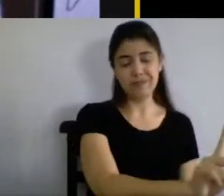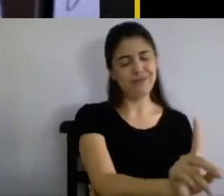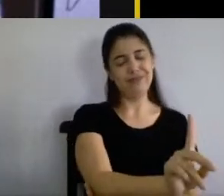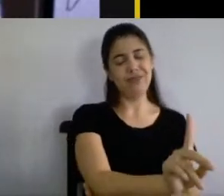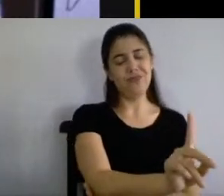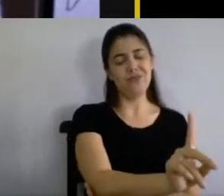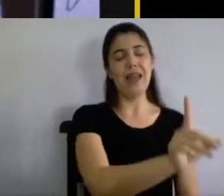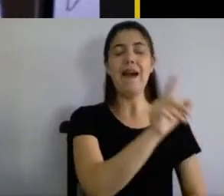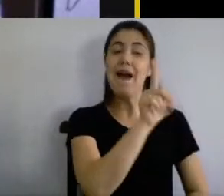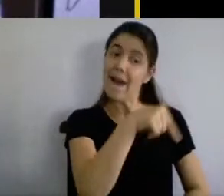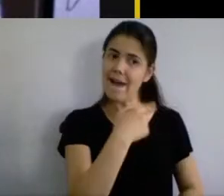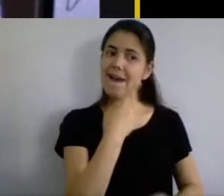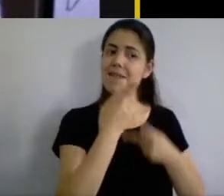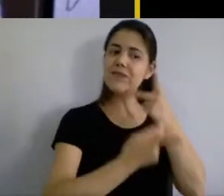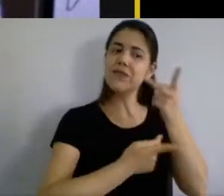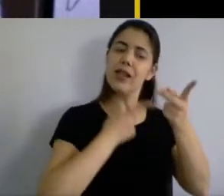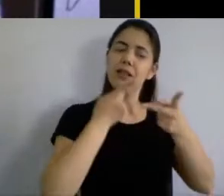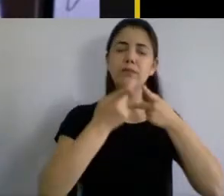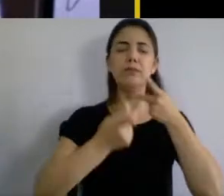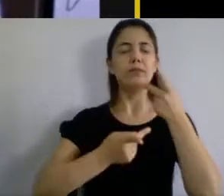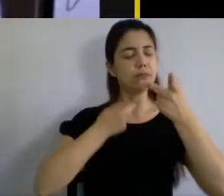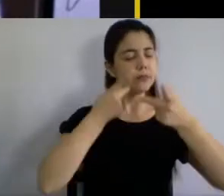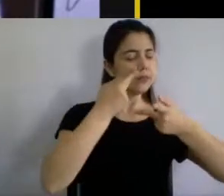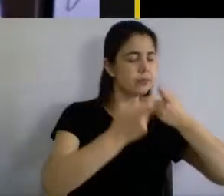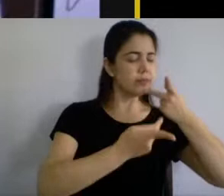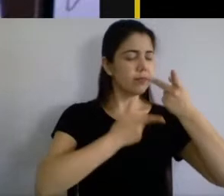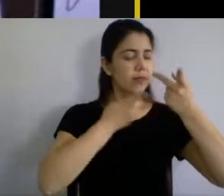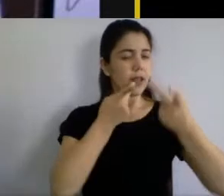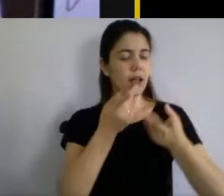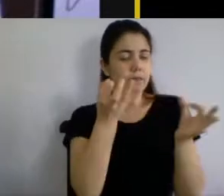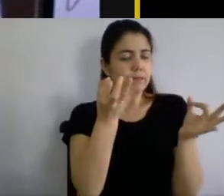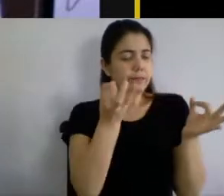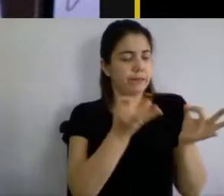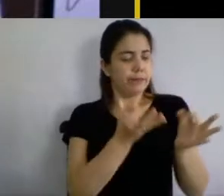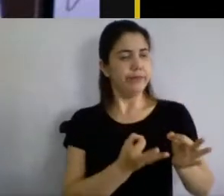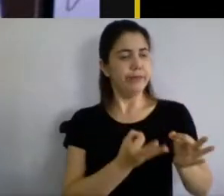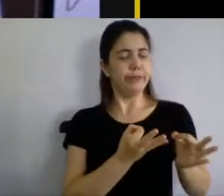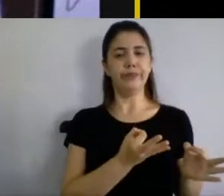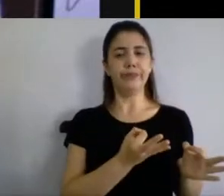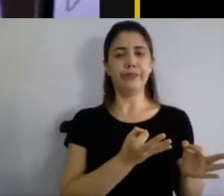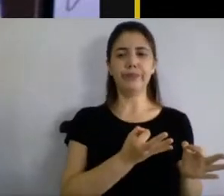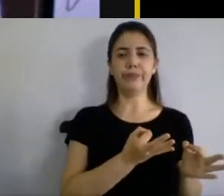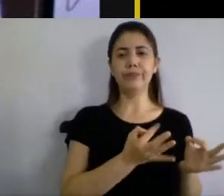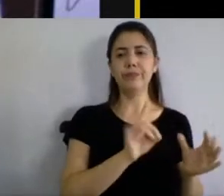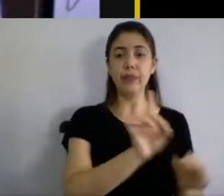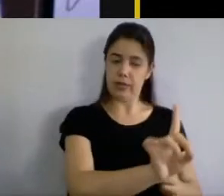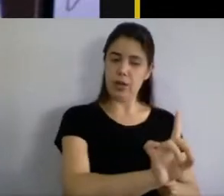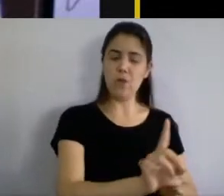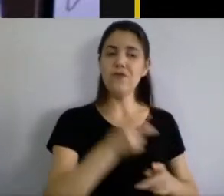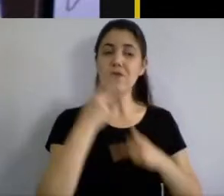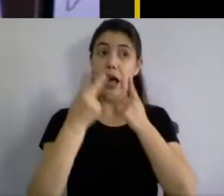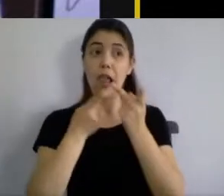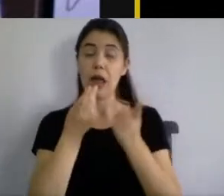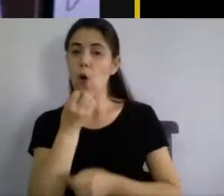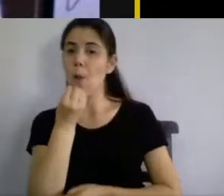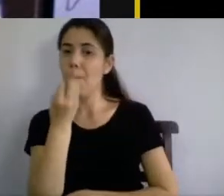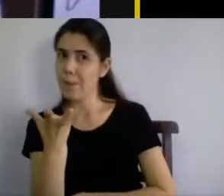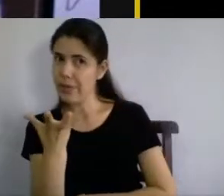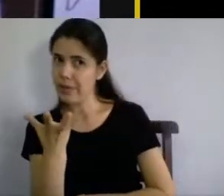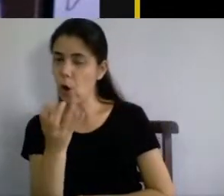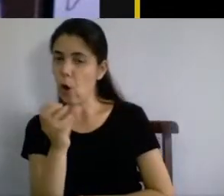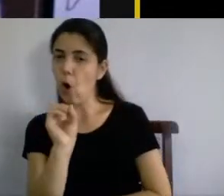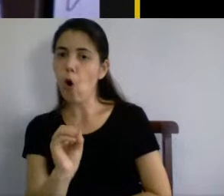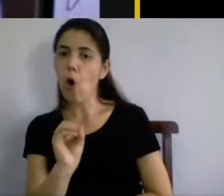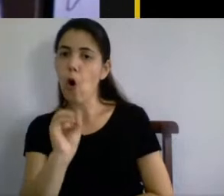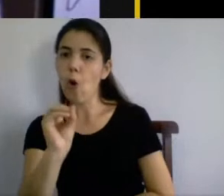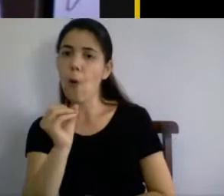guerra não é uma arte de falar o bem. Quer dizer, a dialética faz isso, porque a dialética do filósofo está